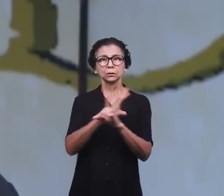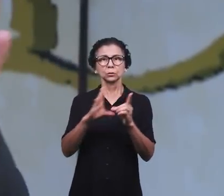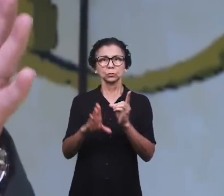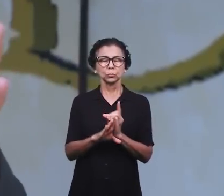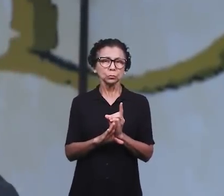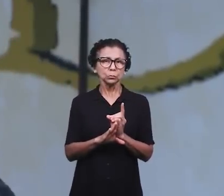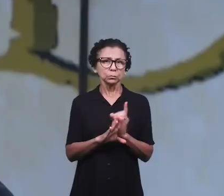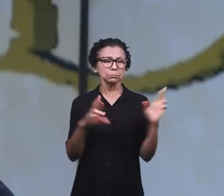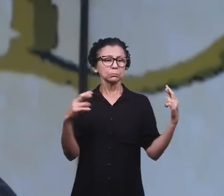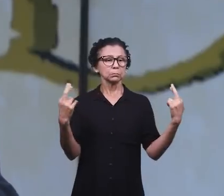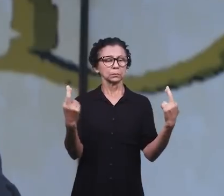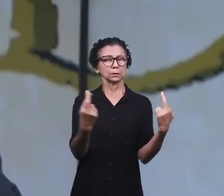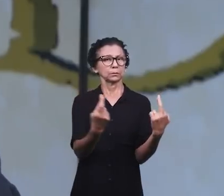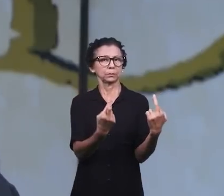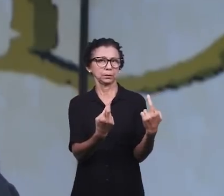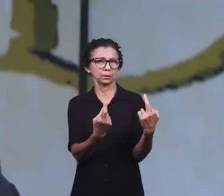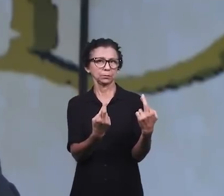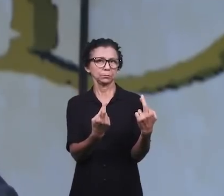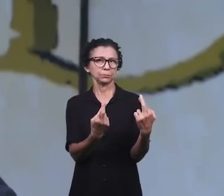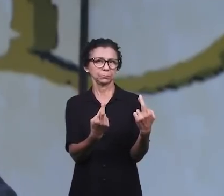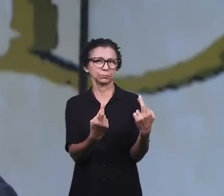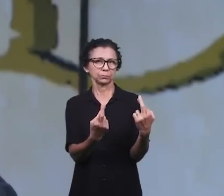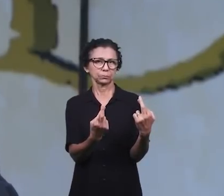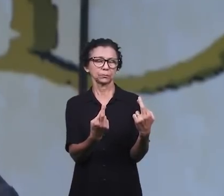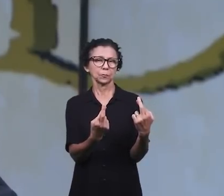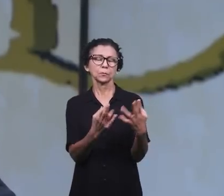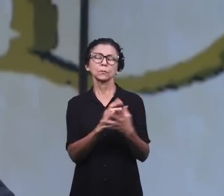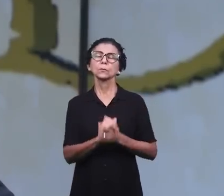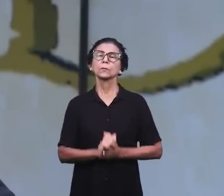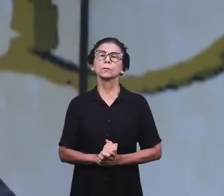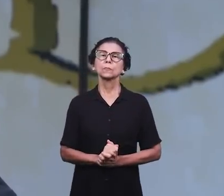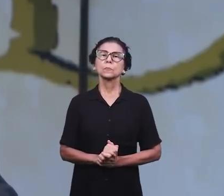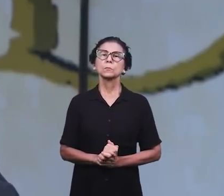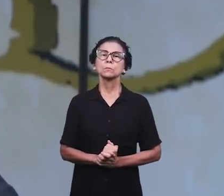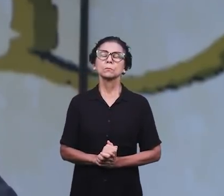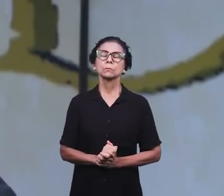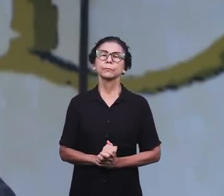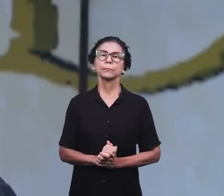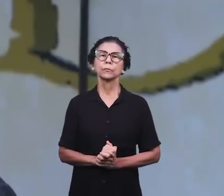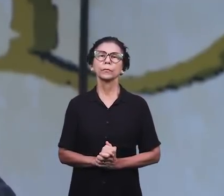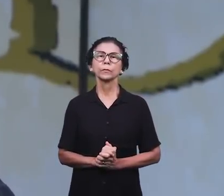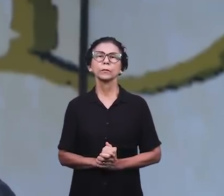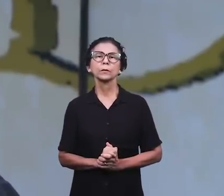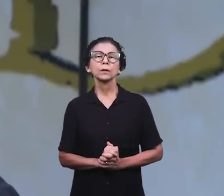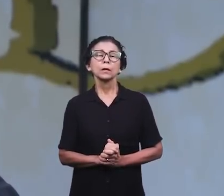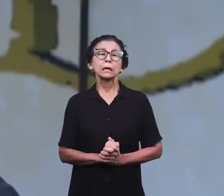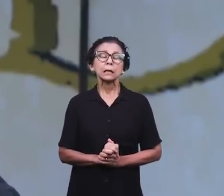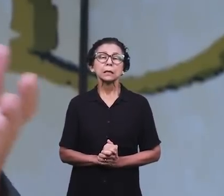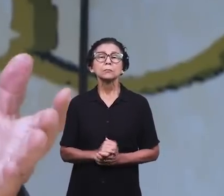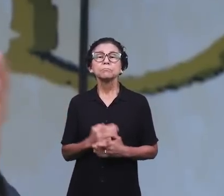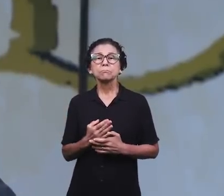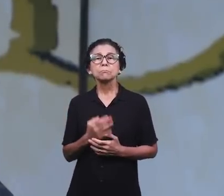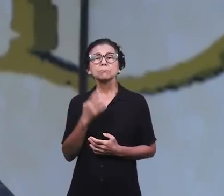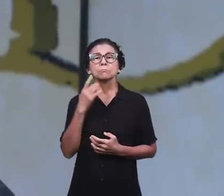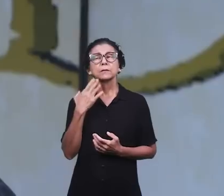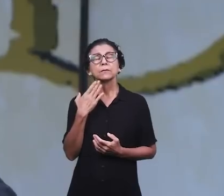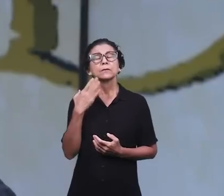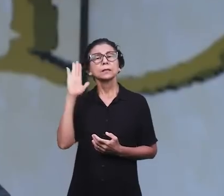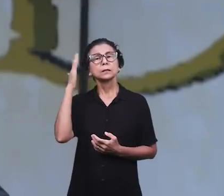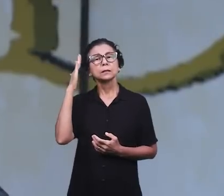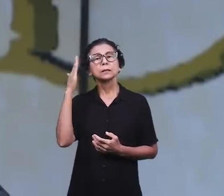culto, todo o culto, onde ali nós nos reunimos, passamos a nos reunir para poder saber qual a vontade do Senhor com relação